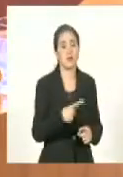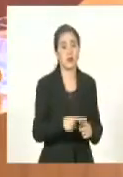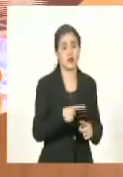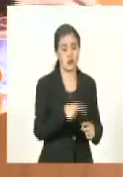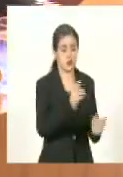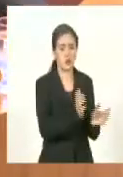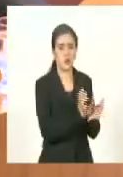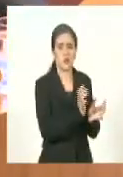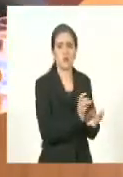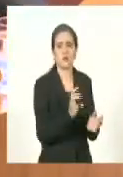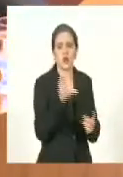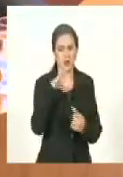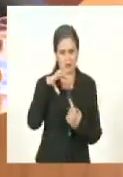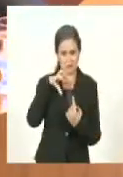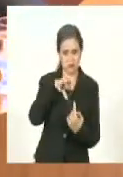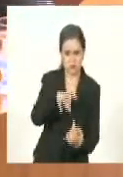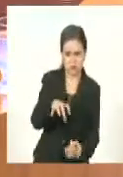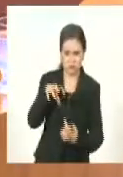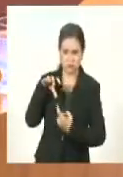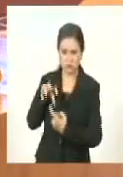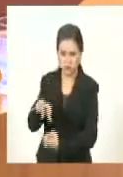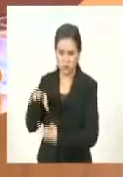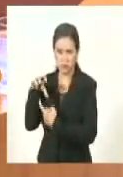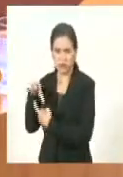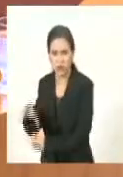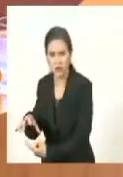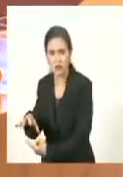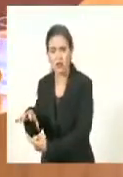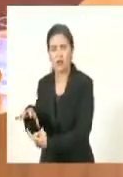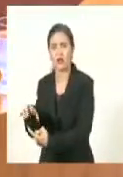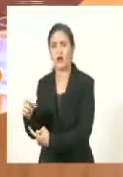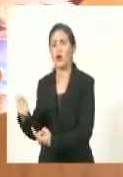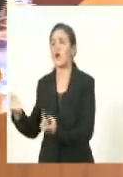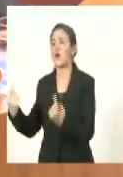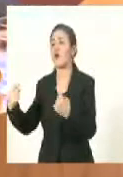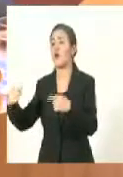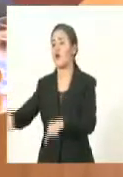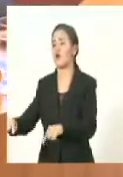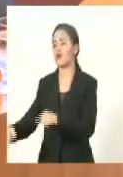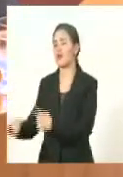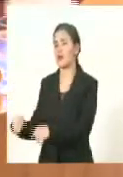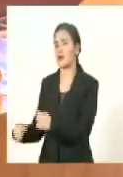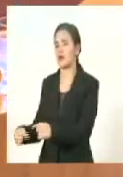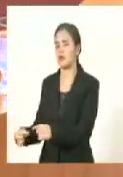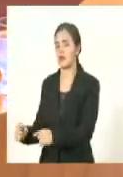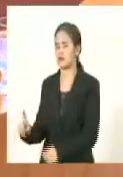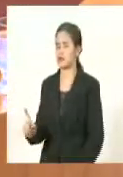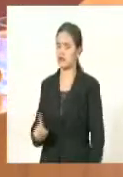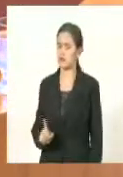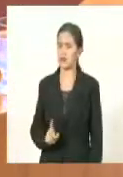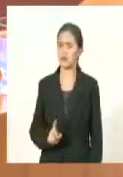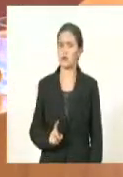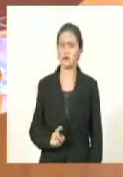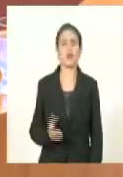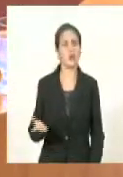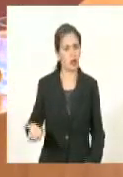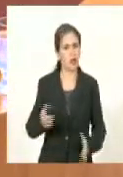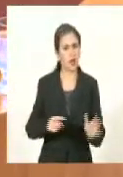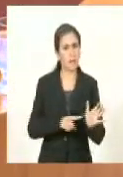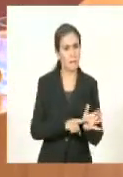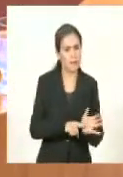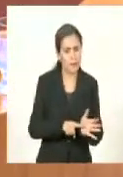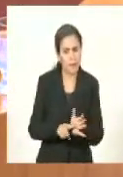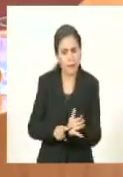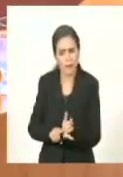os adversários. Quer investigar o que passou? Quer investigar se houve ou não corrupção no